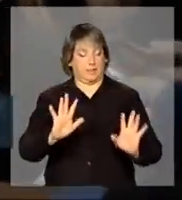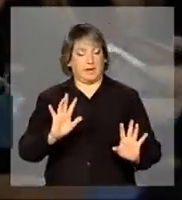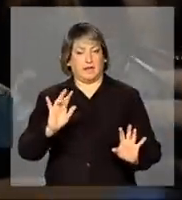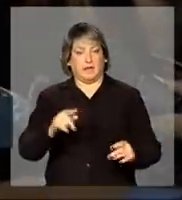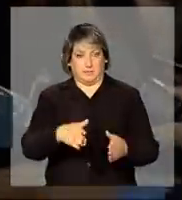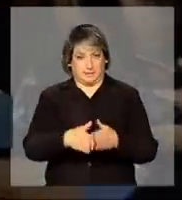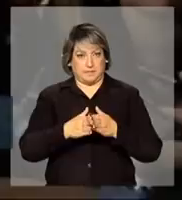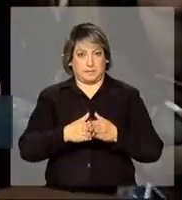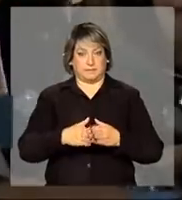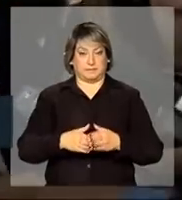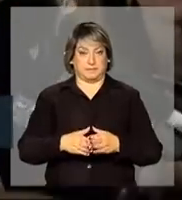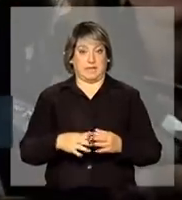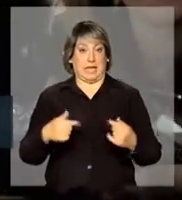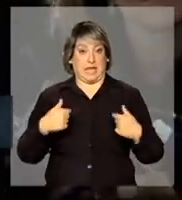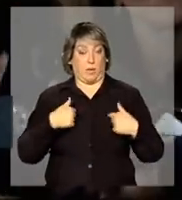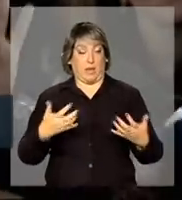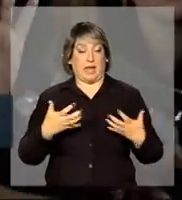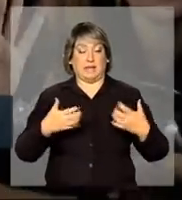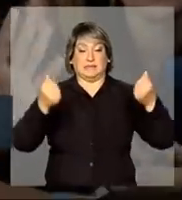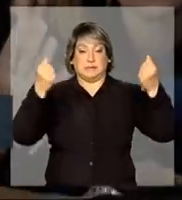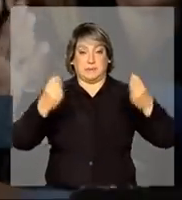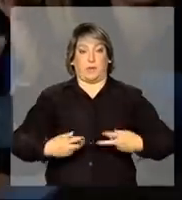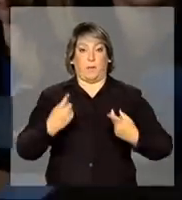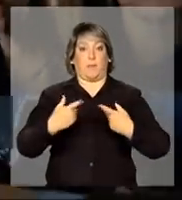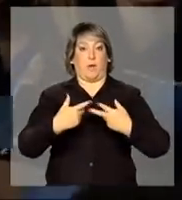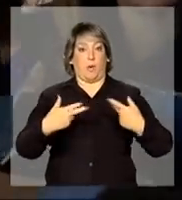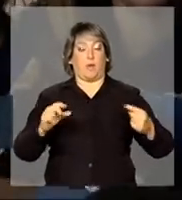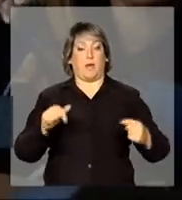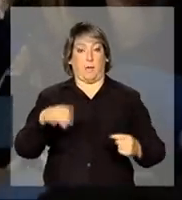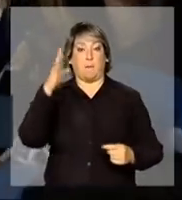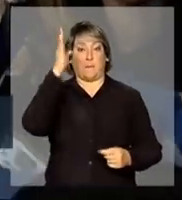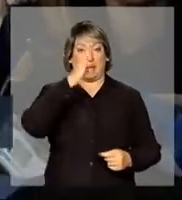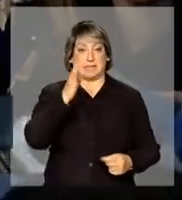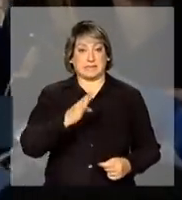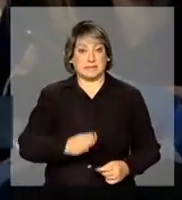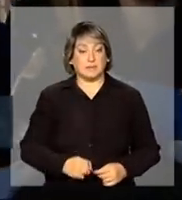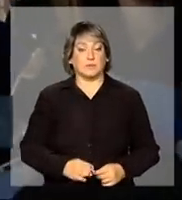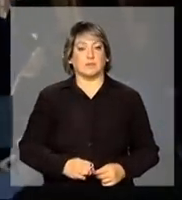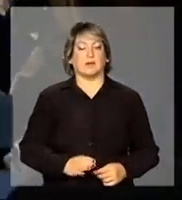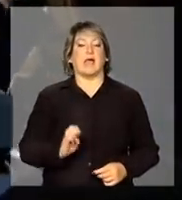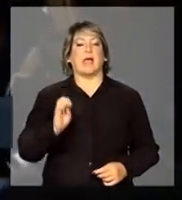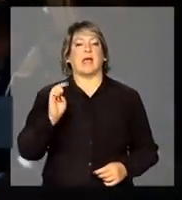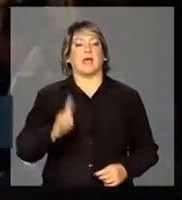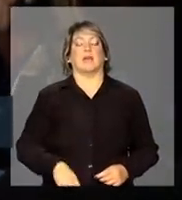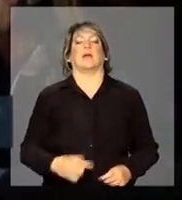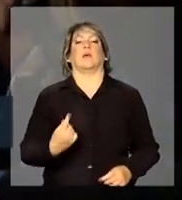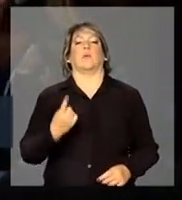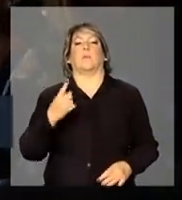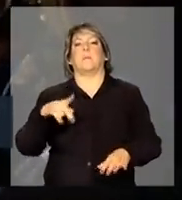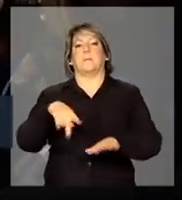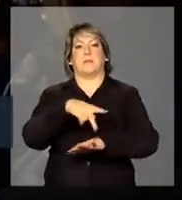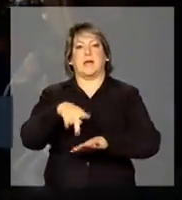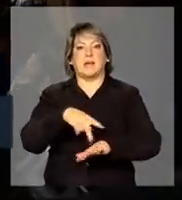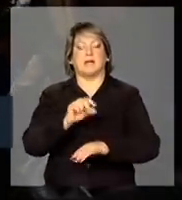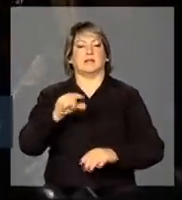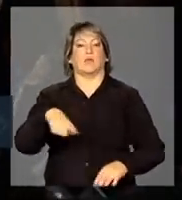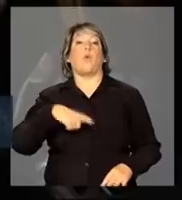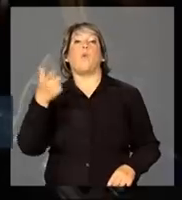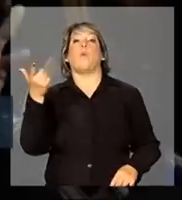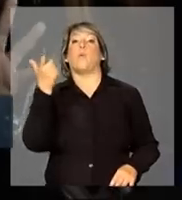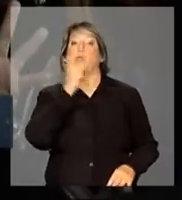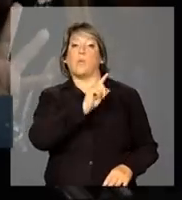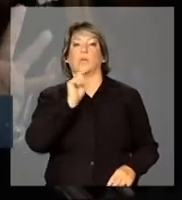bem, eu queria dizer o seguinte, o Brasil é um país, tá, que é um país que